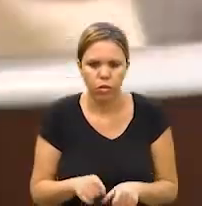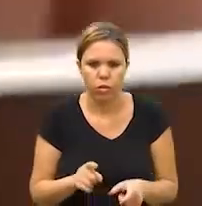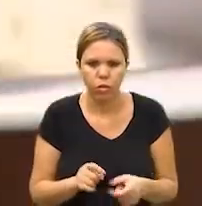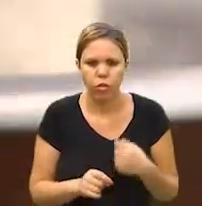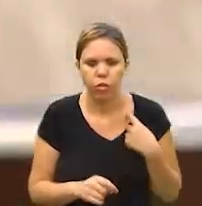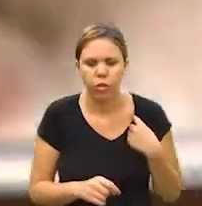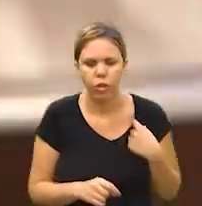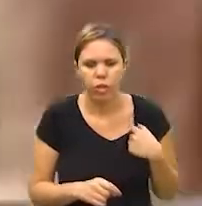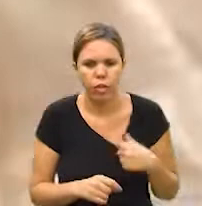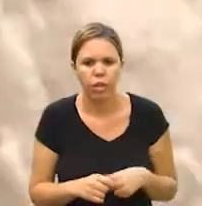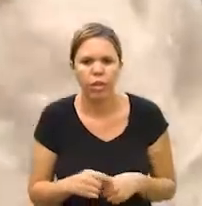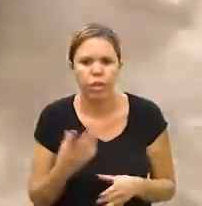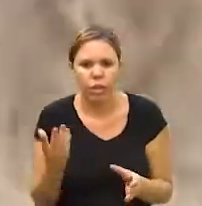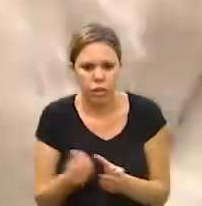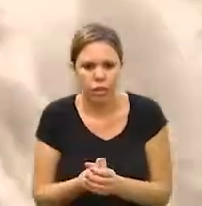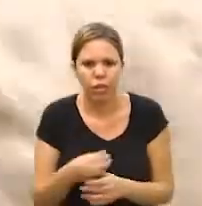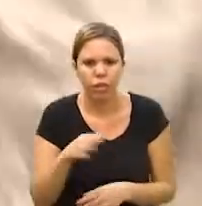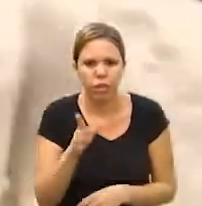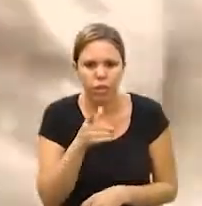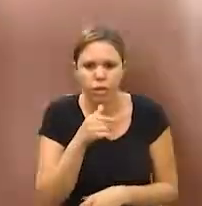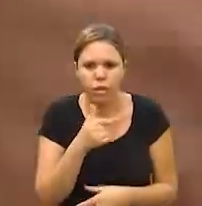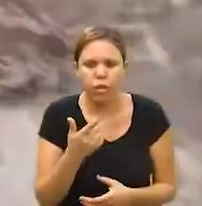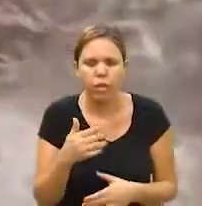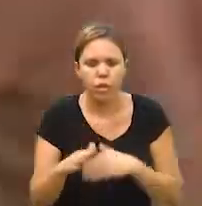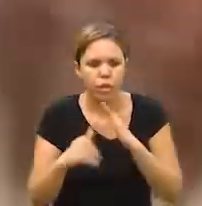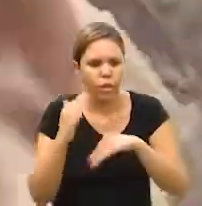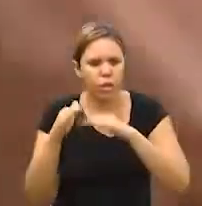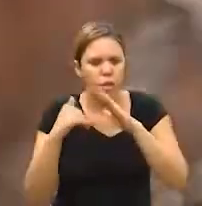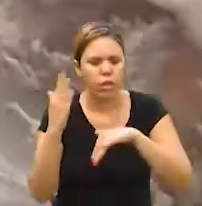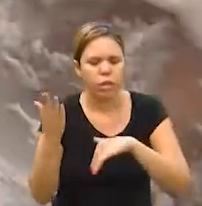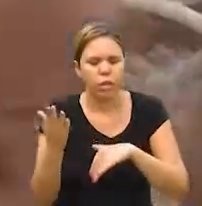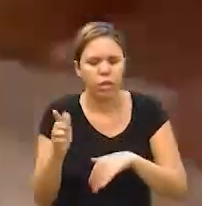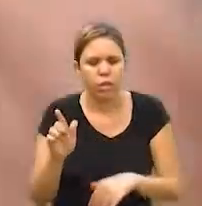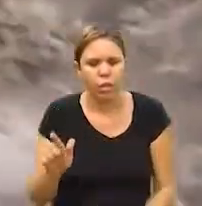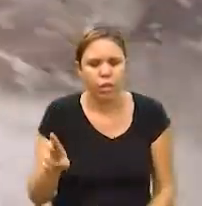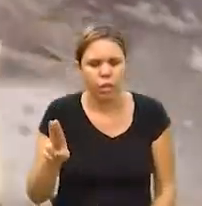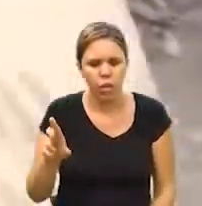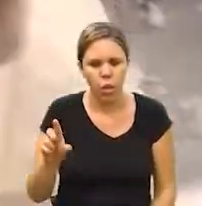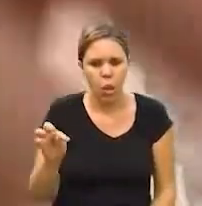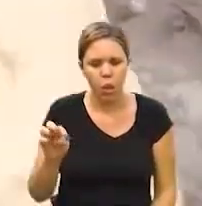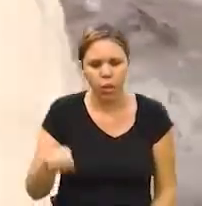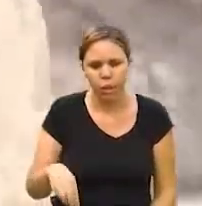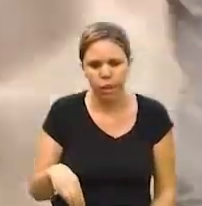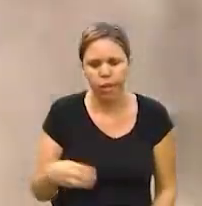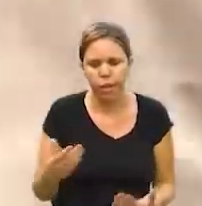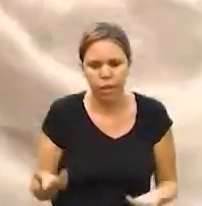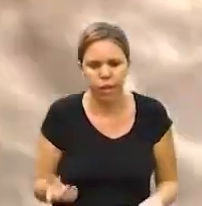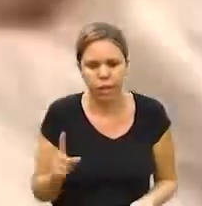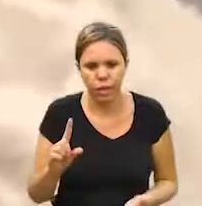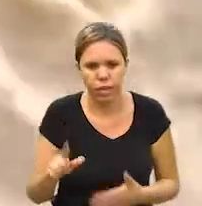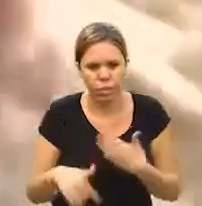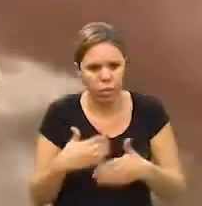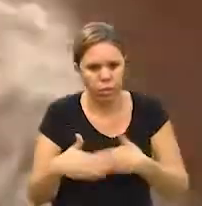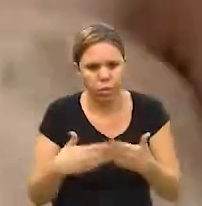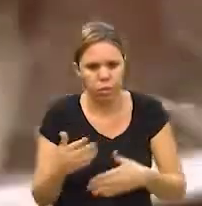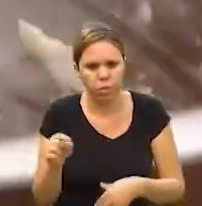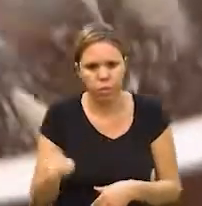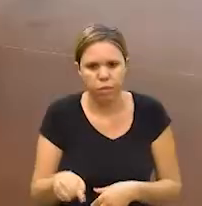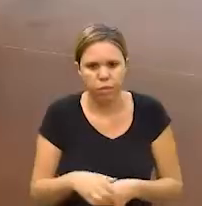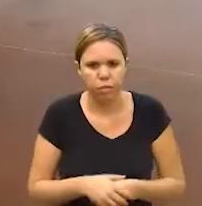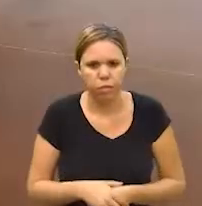Tá. Ela vai agregar mais ar, vai ajudar a desenvolver mais o glúten, né? E esse processo